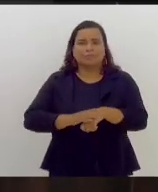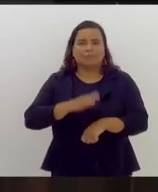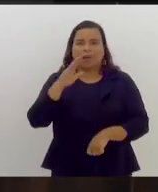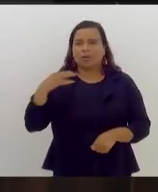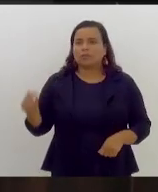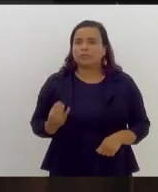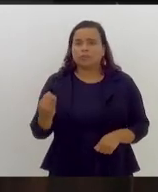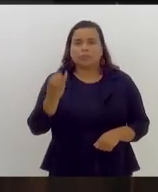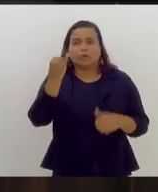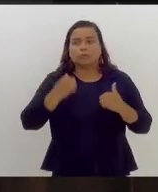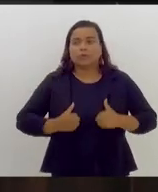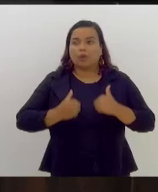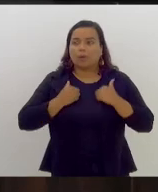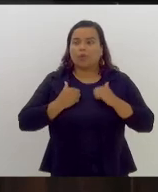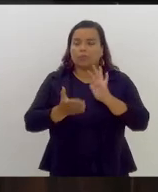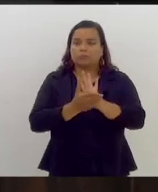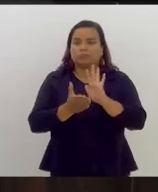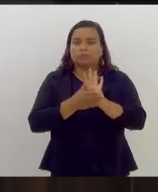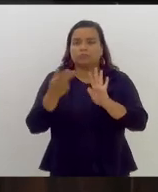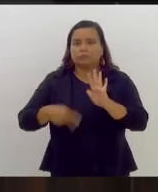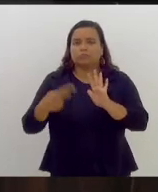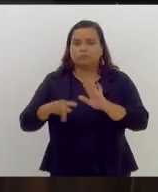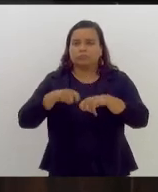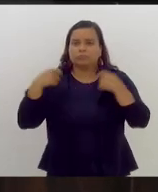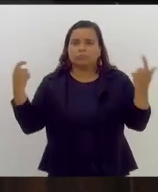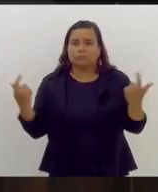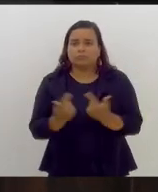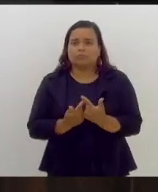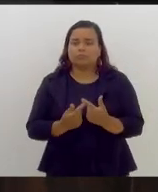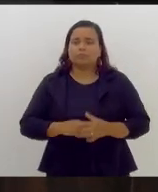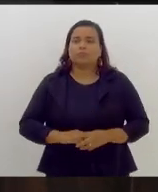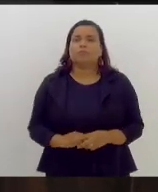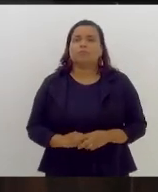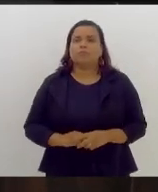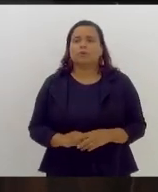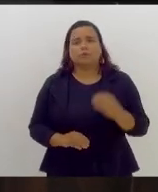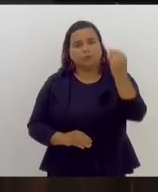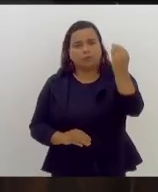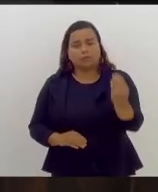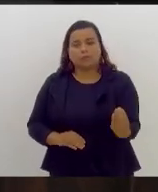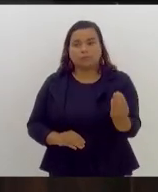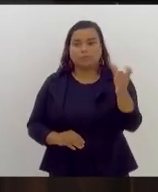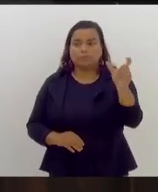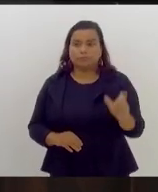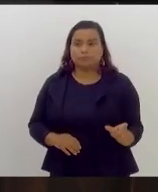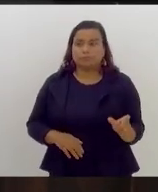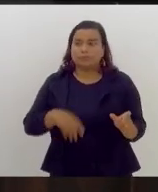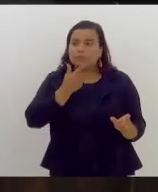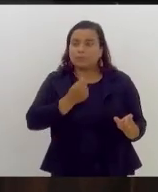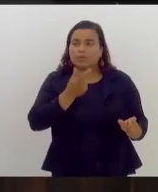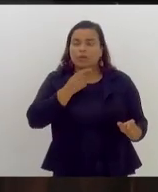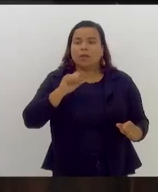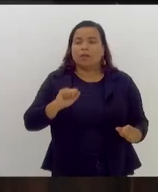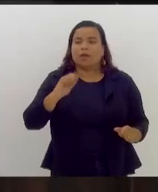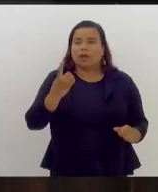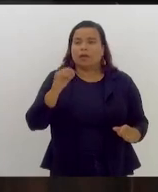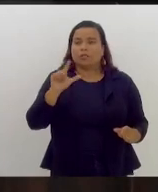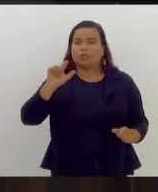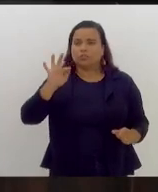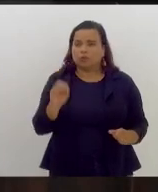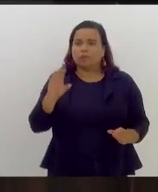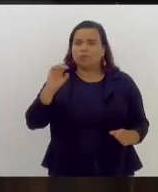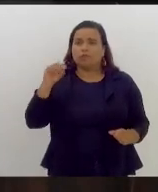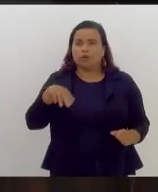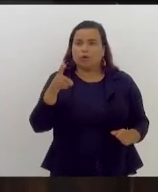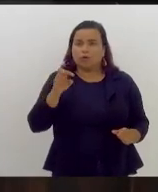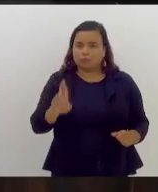honraria oferecida por essa Casa Legislativa. Ao senhor Adolfo Conder, Homem de